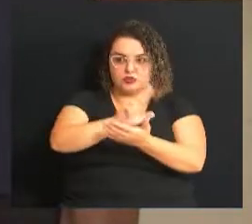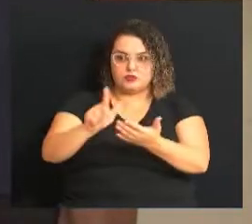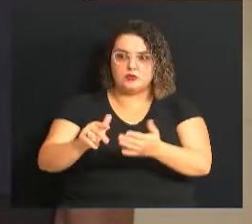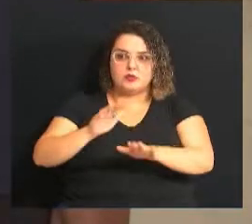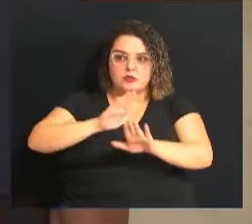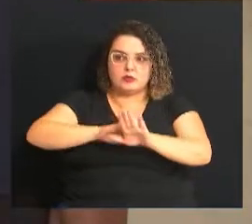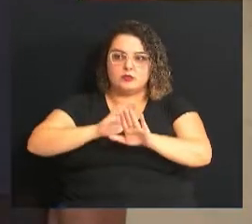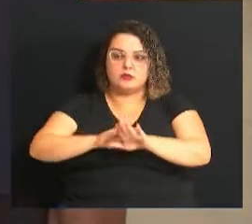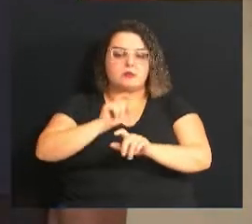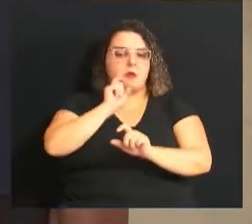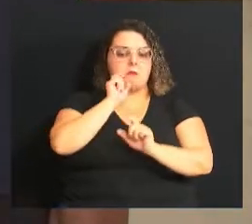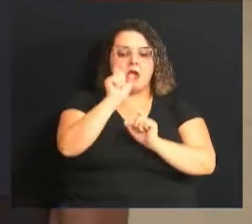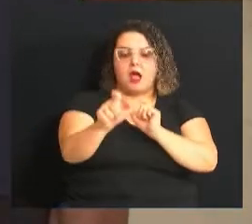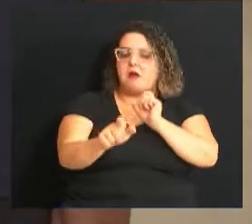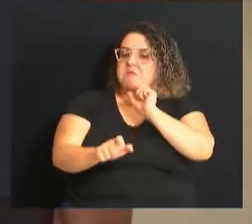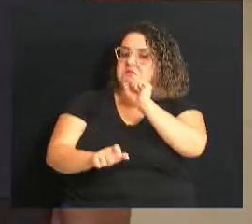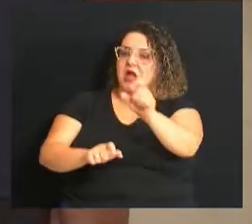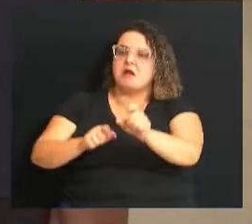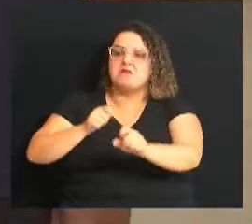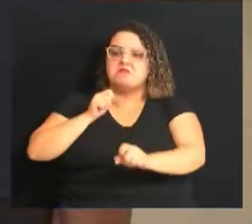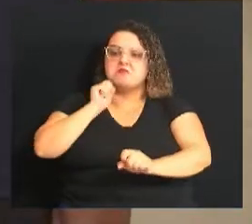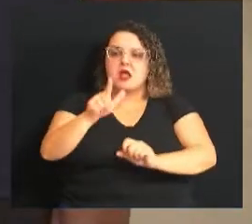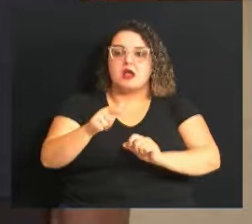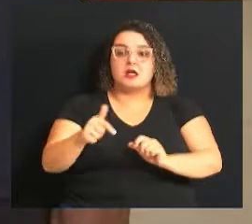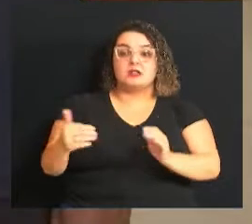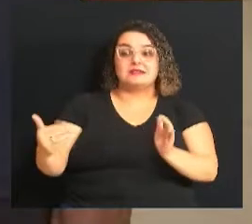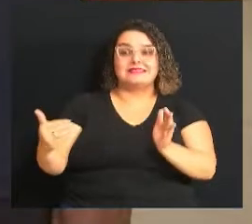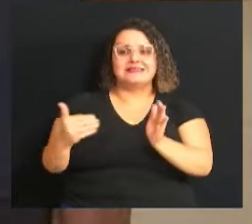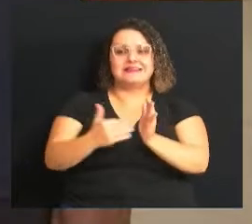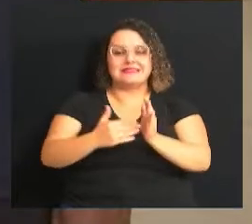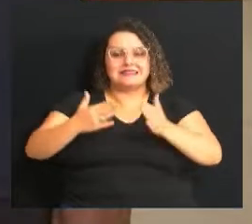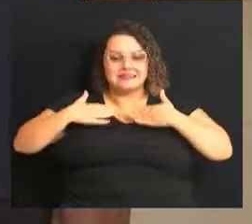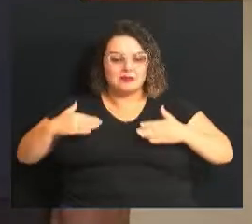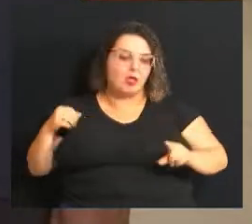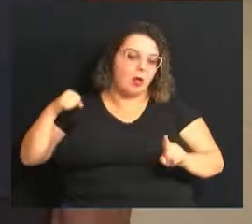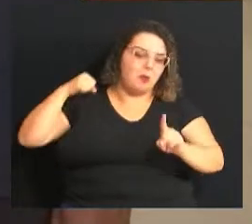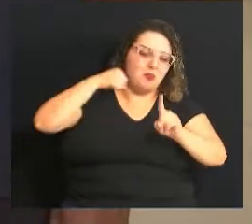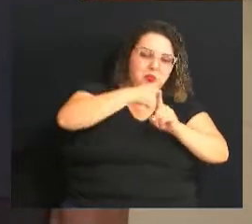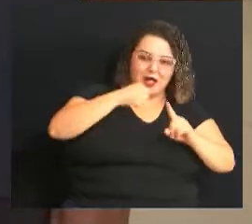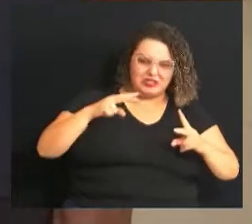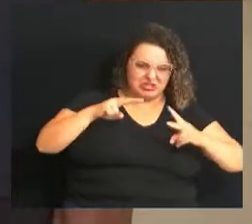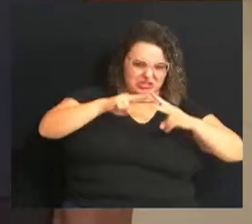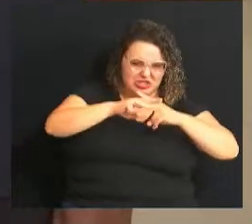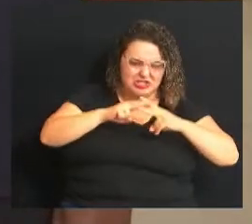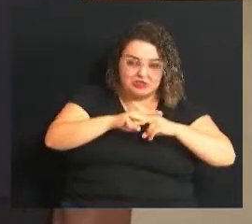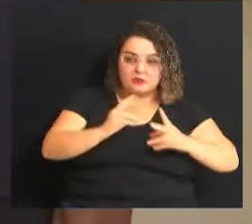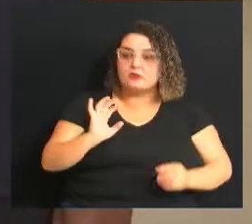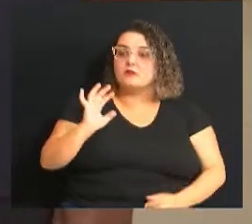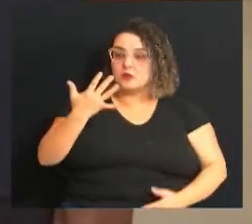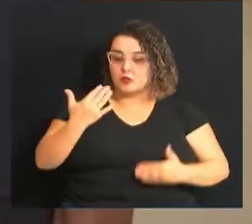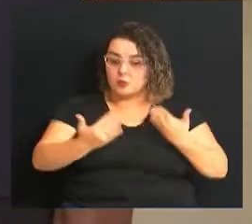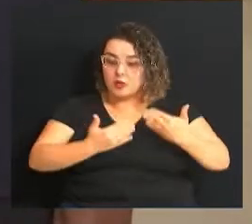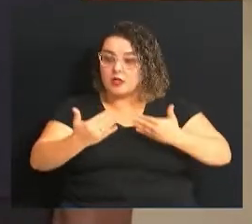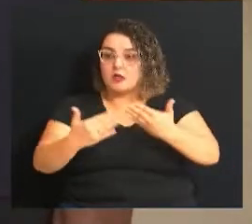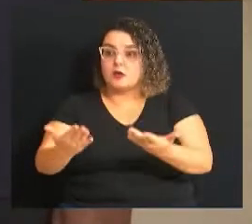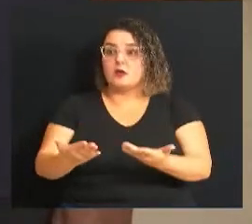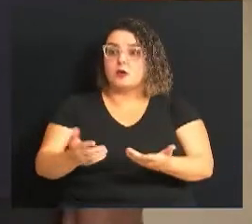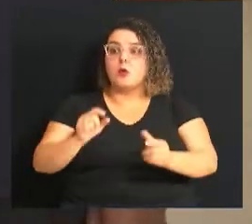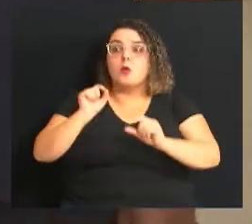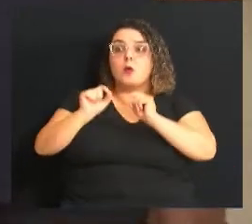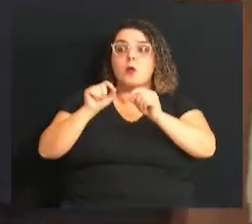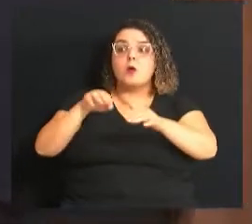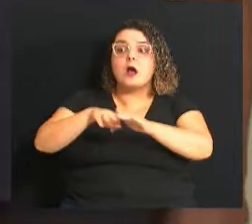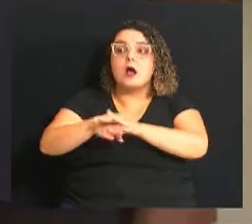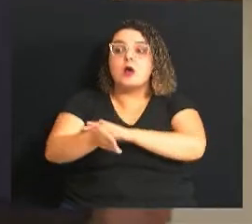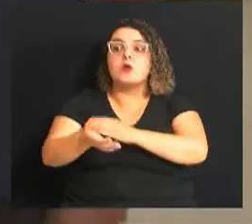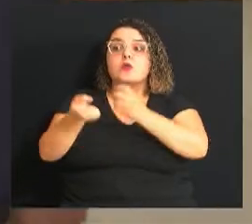ser verbal, até ela chegar na física, existem algumas etapas que vão acontecendo, né? Então, o que a gente costuma